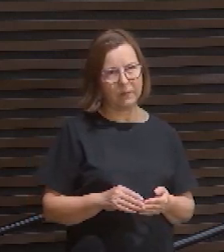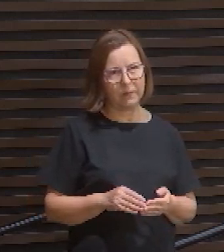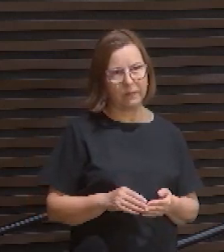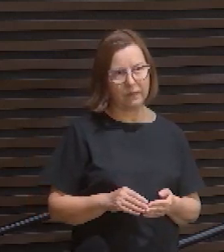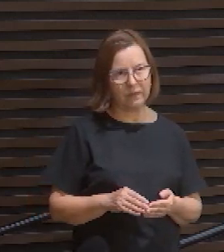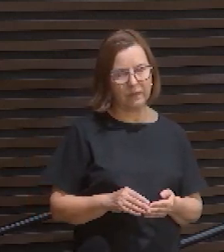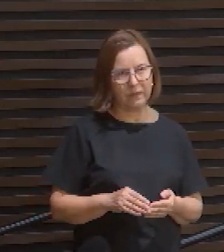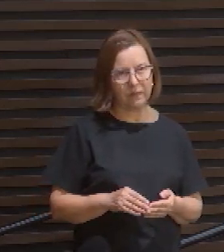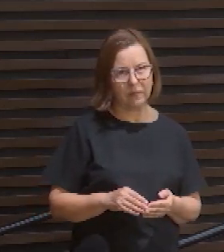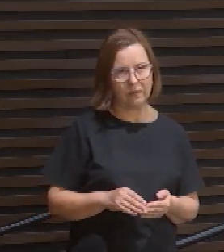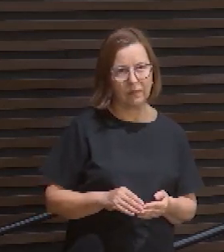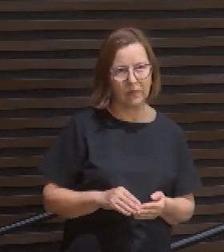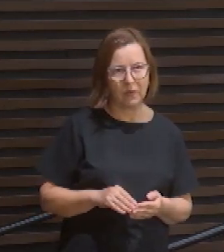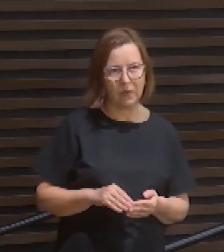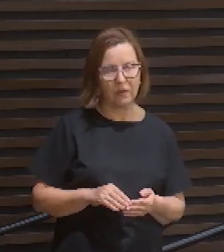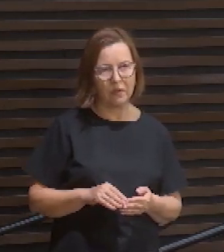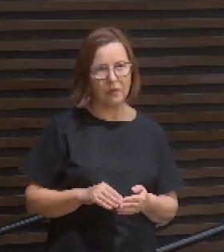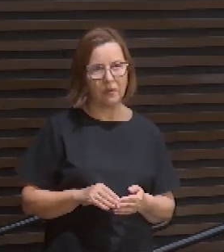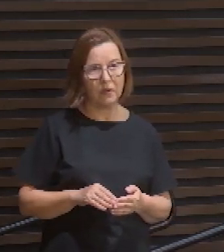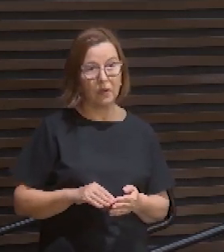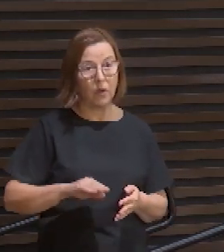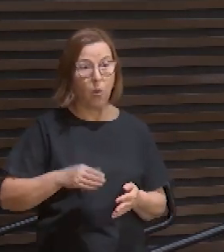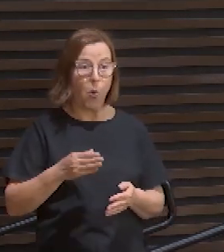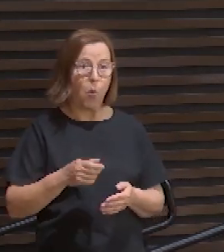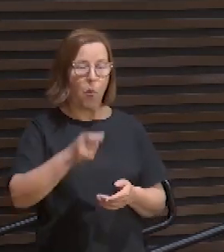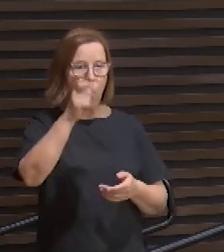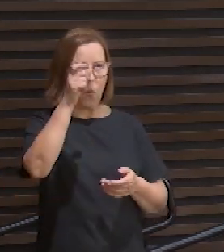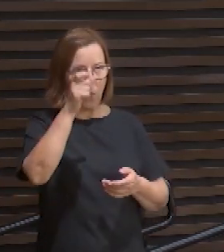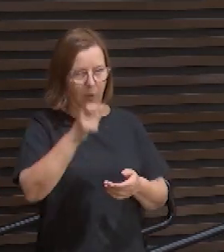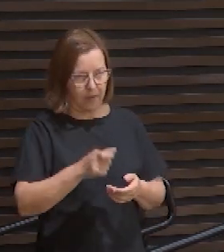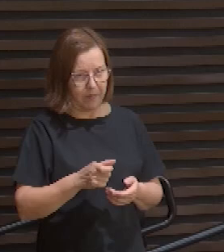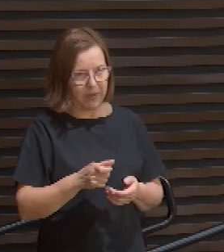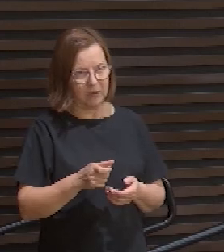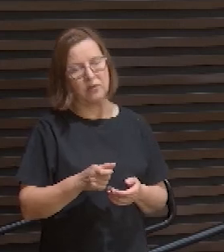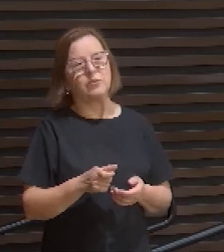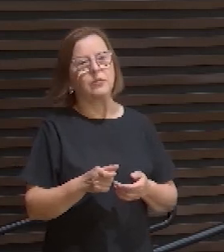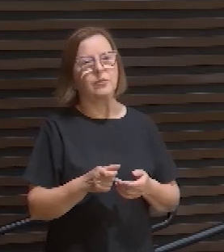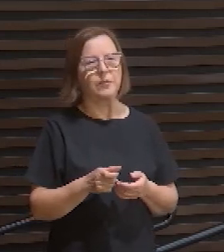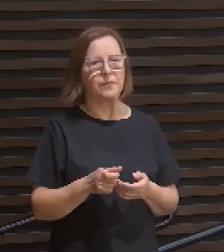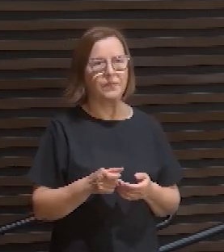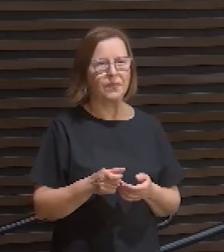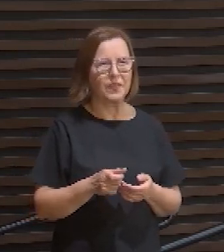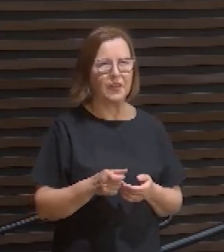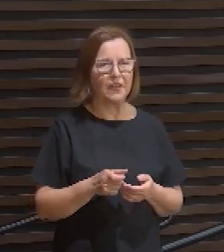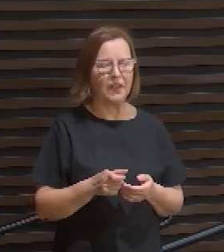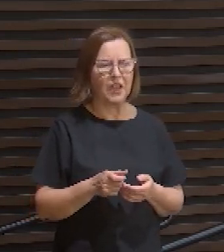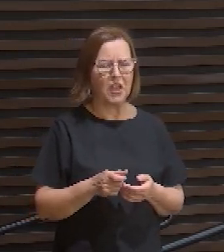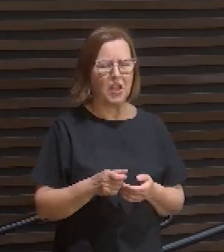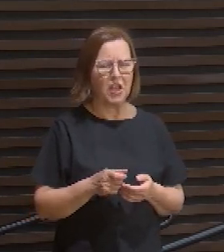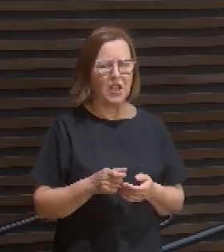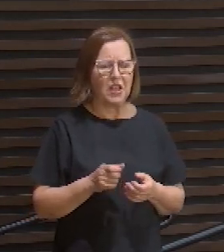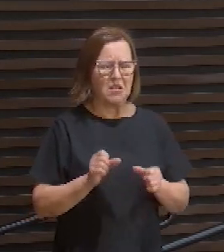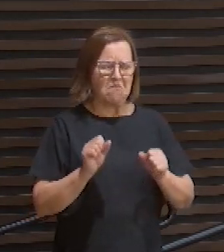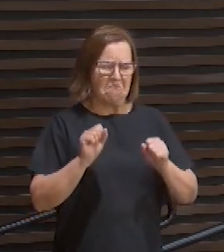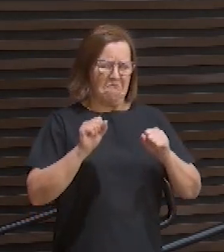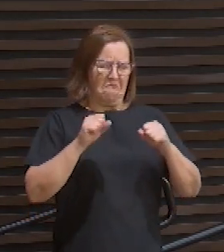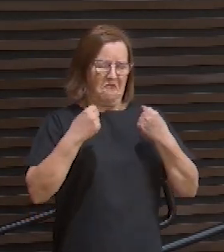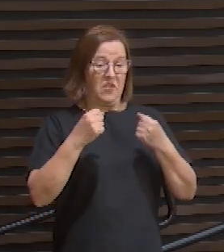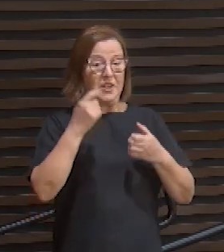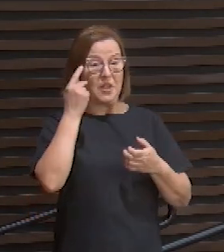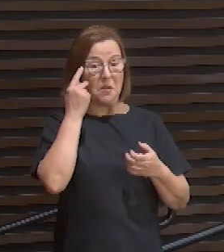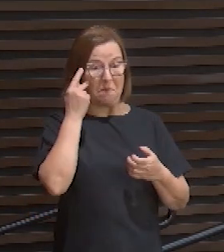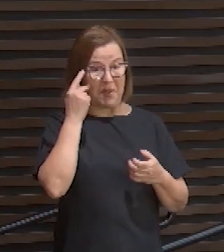viver como um legalista, se privando de tudo, tentando se tornar uma pessoa melhor. Ou ele se